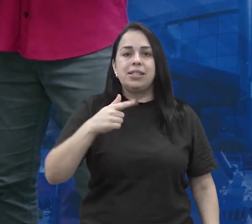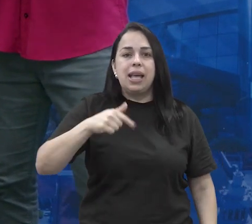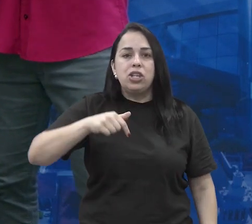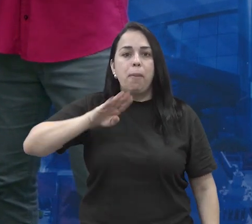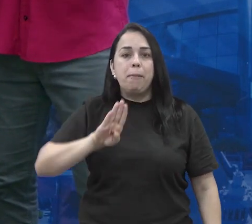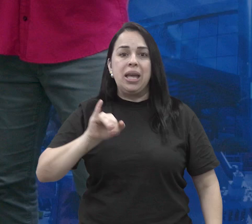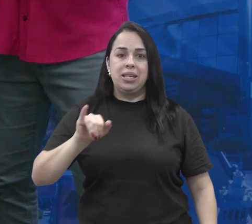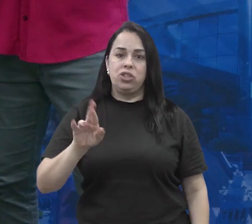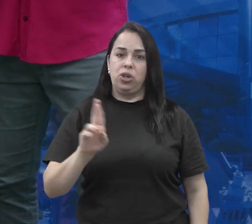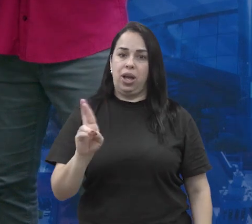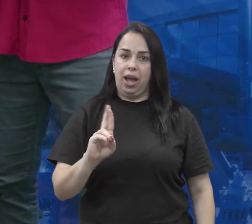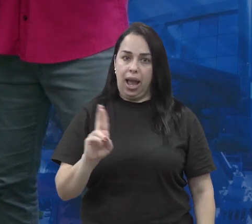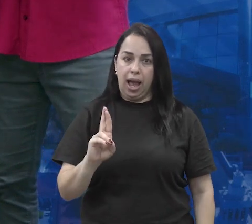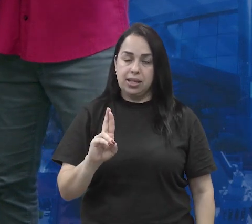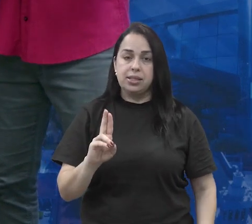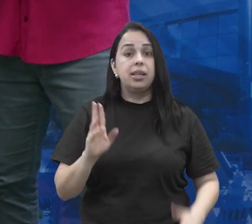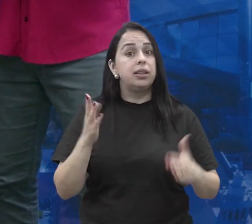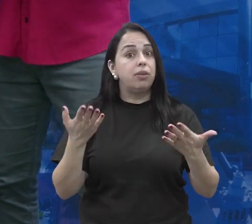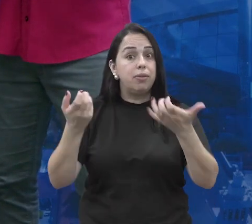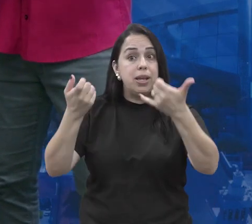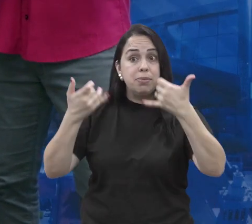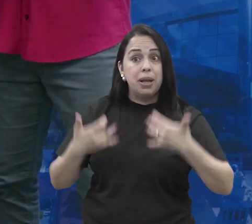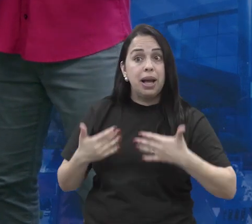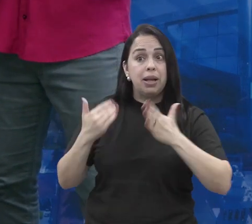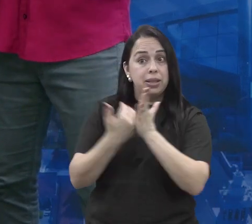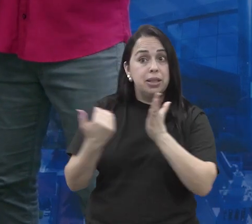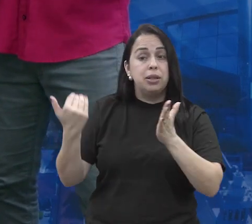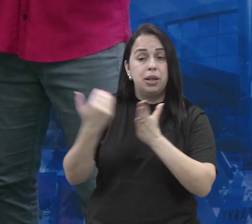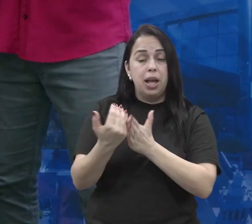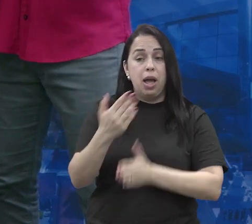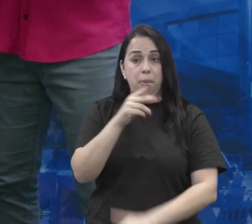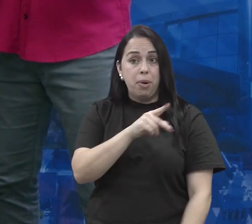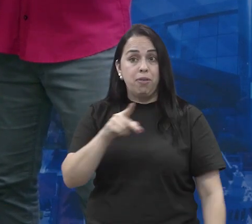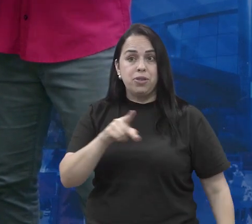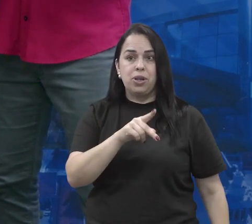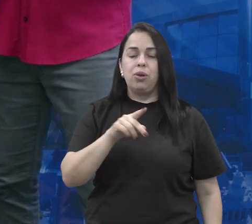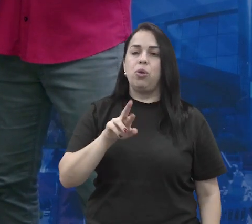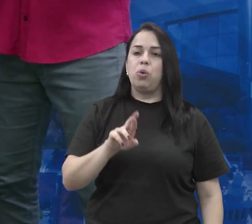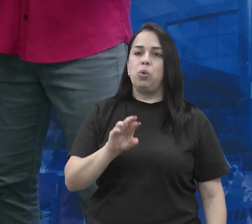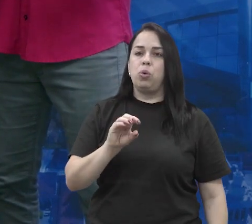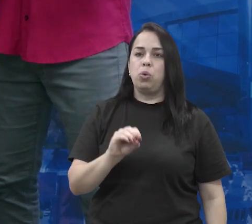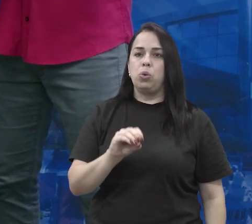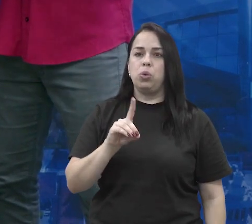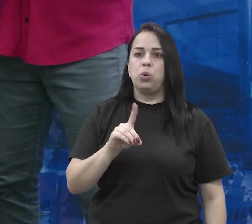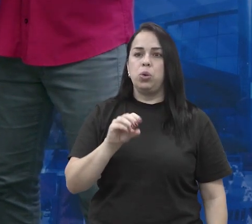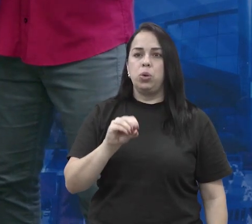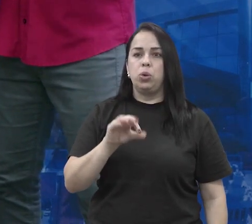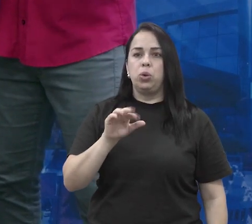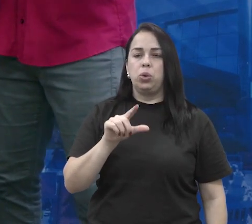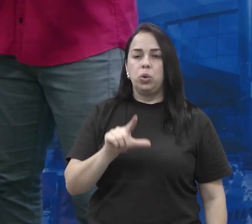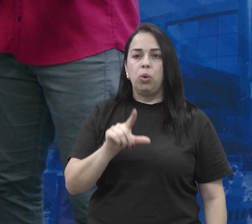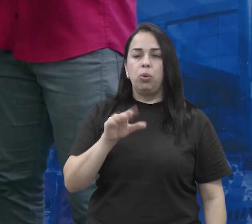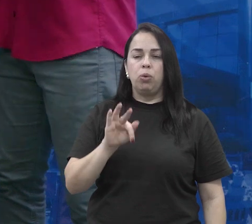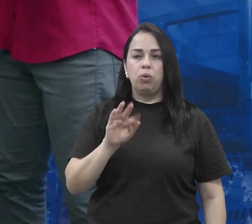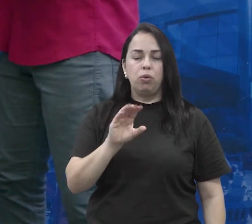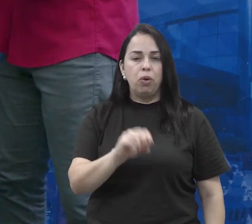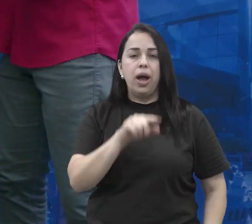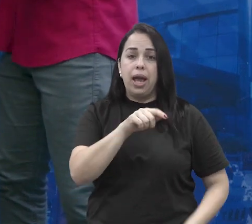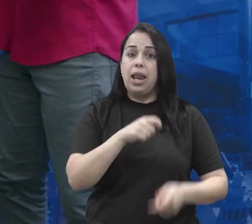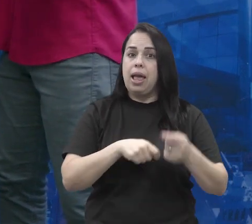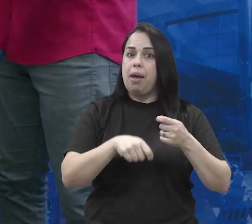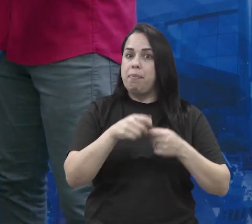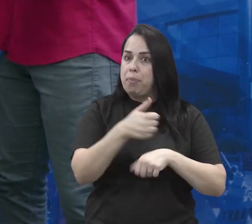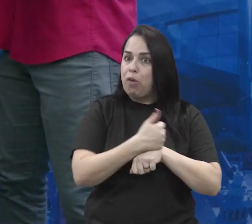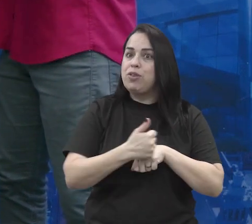trazer mais informações para a gente sobre este assunto é o professor Rodolfo Arantes, ele que é economista.